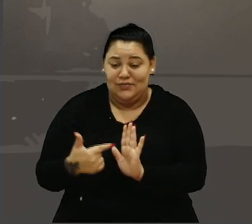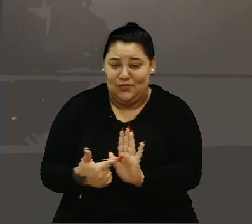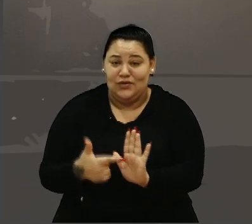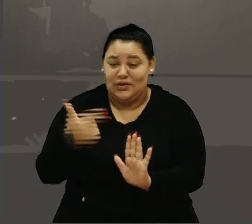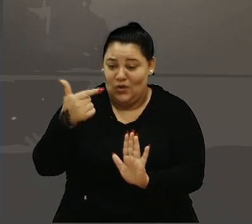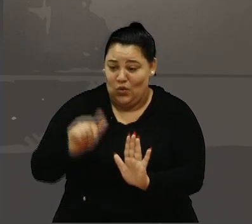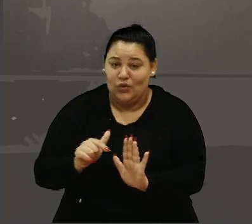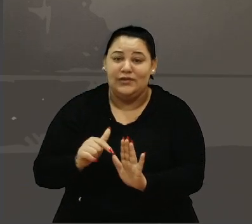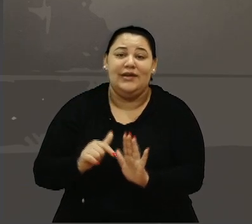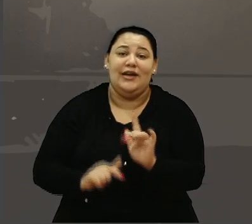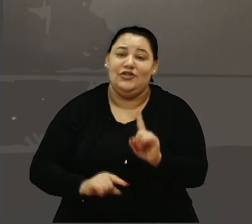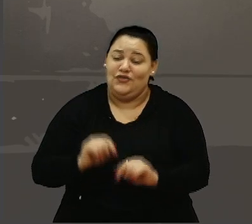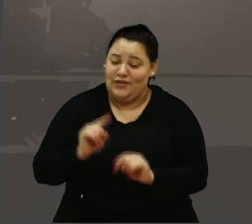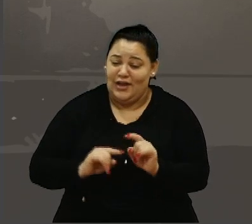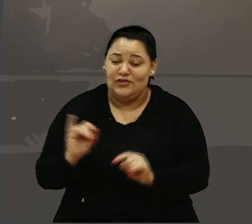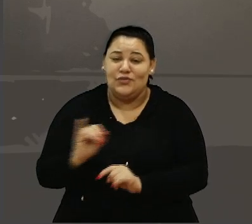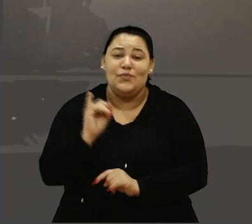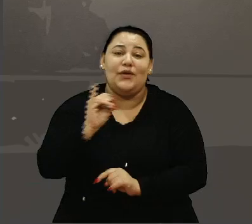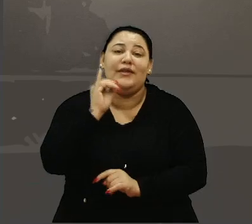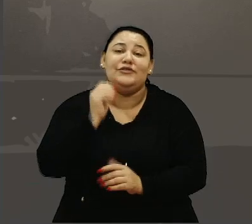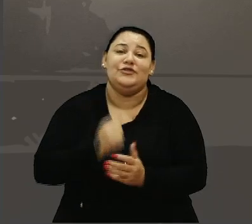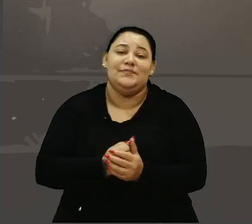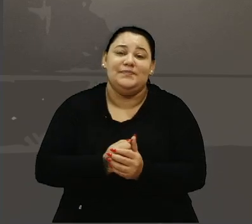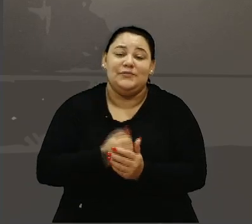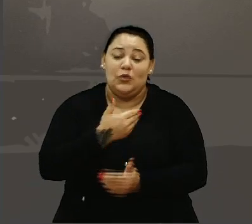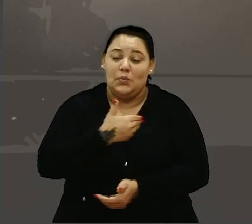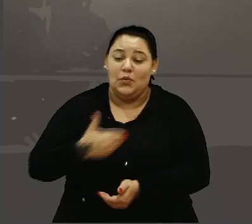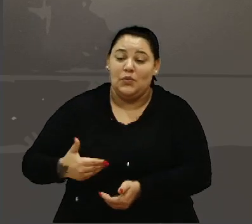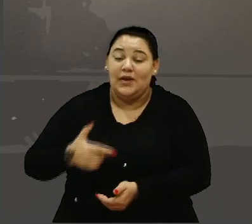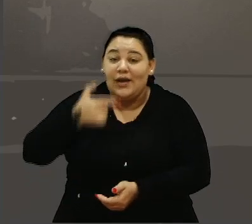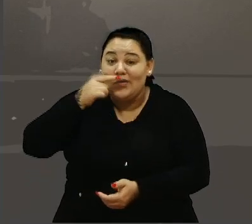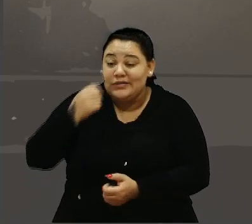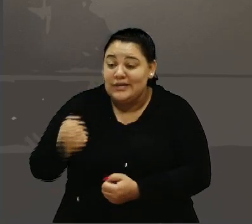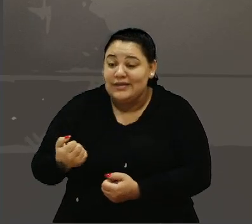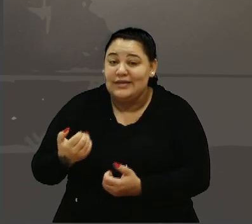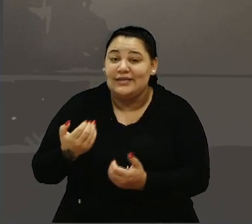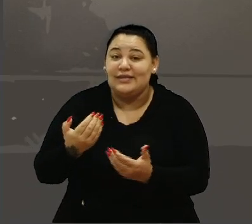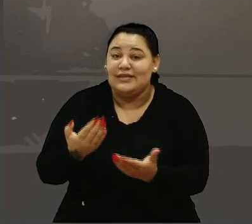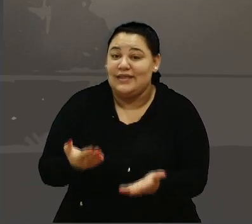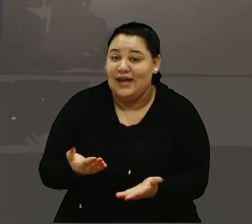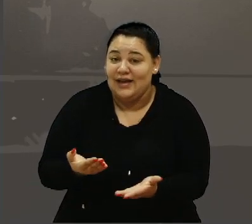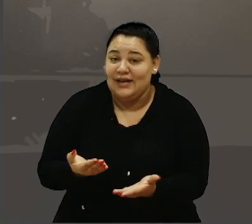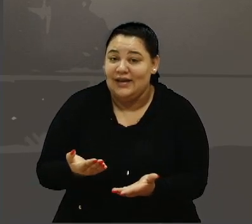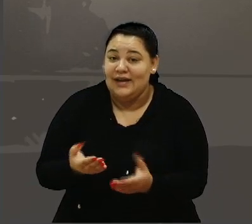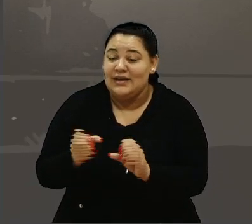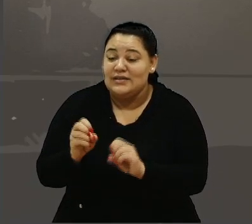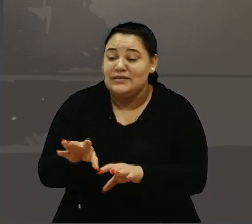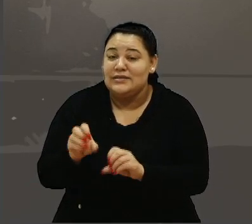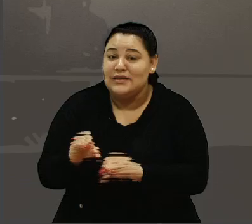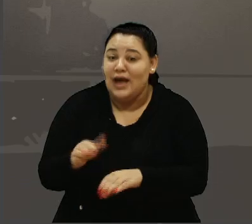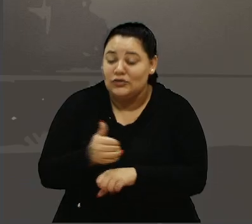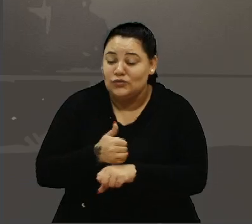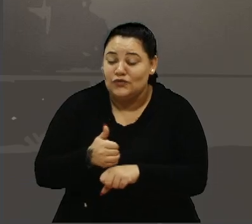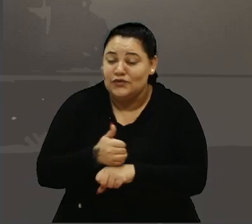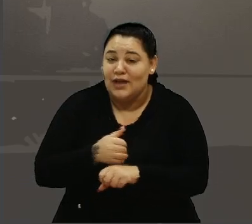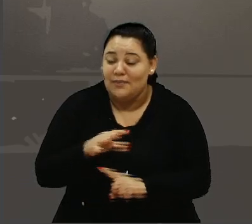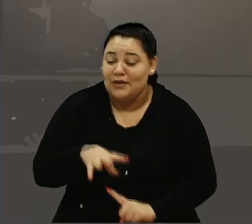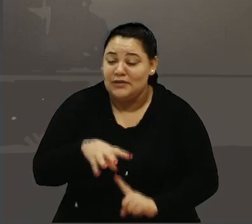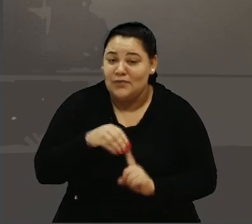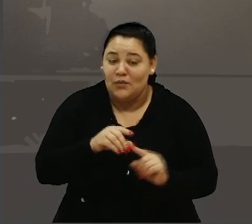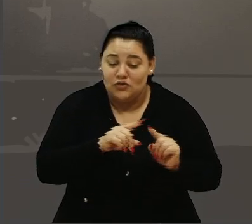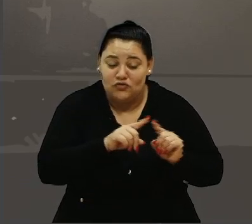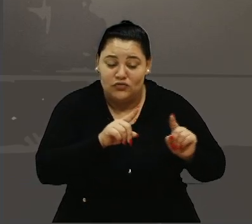do poder público, que é conseguir capacitar os nossos profissionais, principalmente os nossos